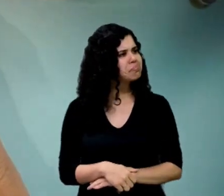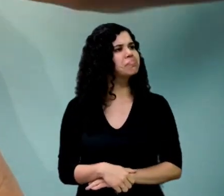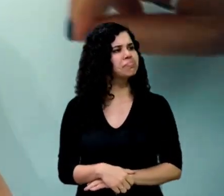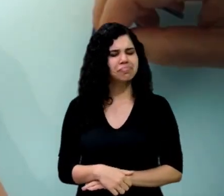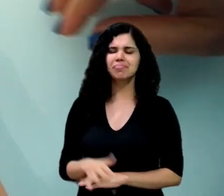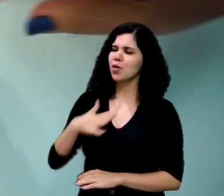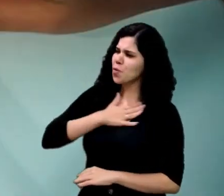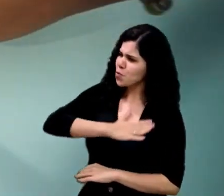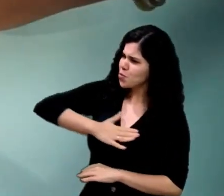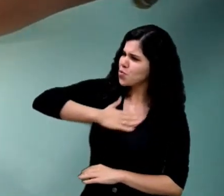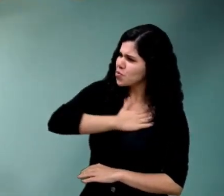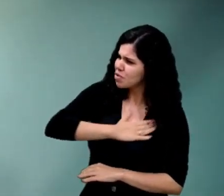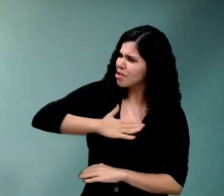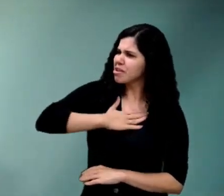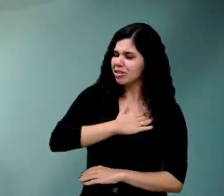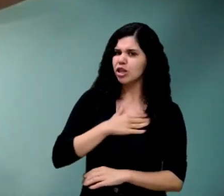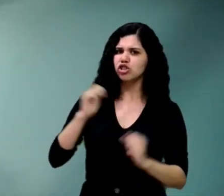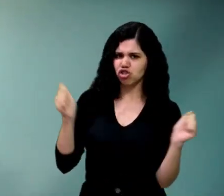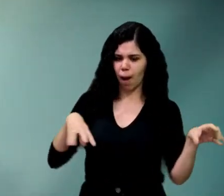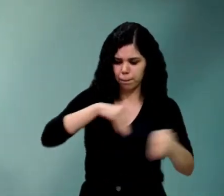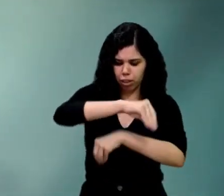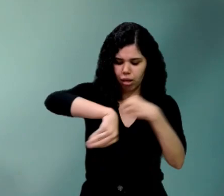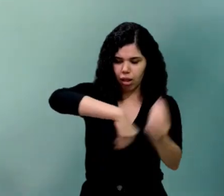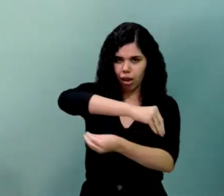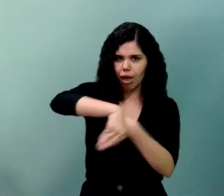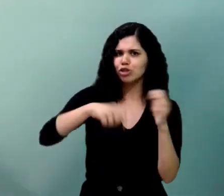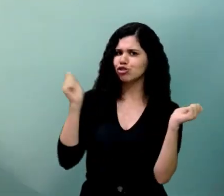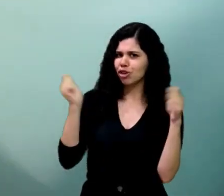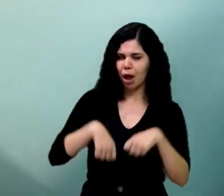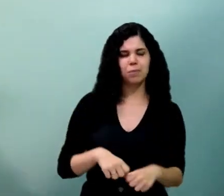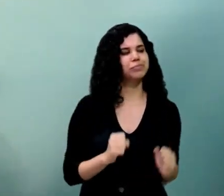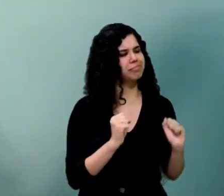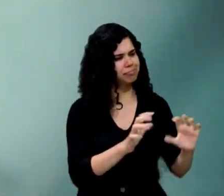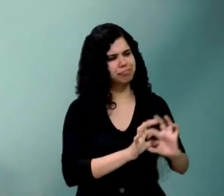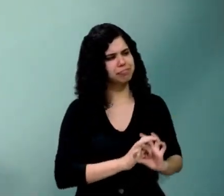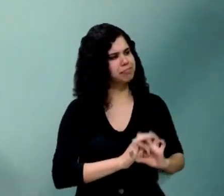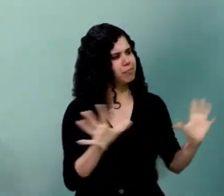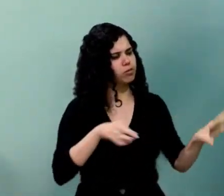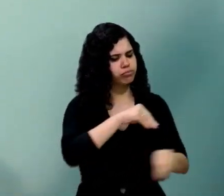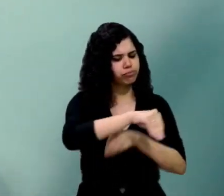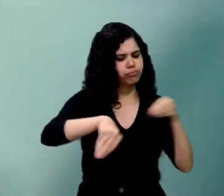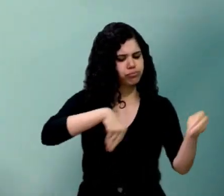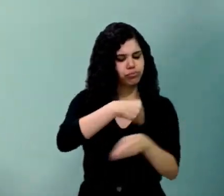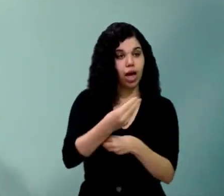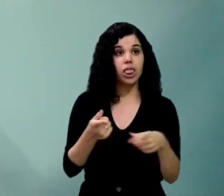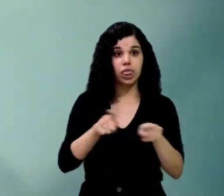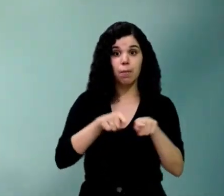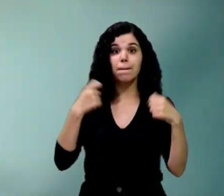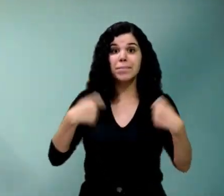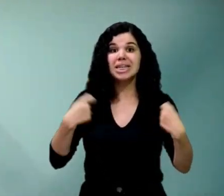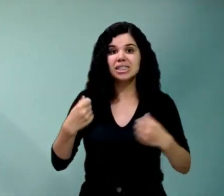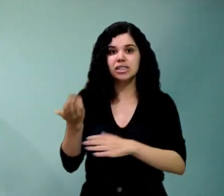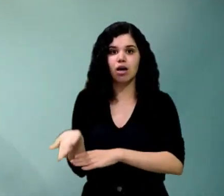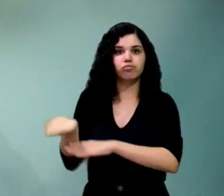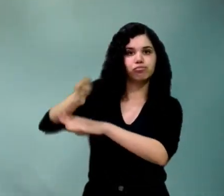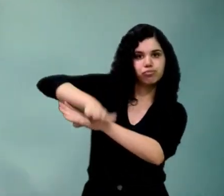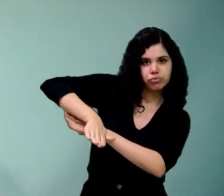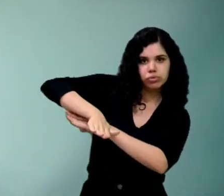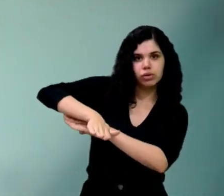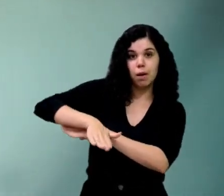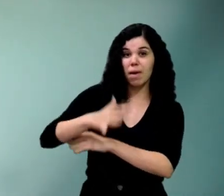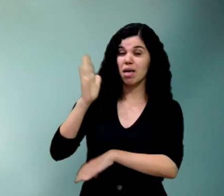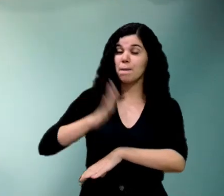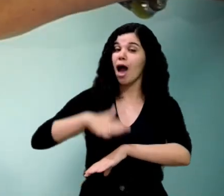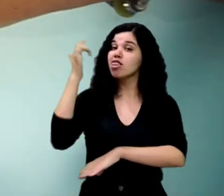professora. Então agora a gente já pode misturar, né? Para começar a jogar. Podemos misturar, colocar os números de cabeça para baixo para ficar mais difícil, porque esse